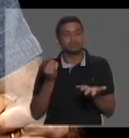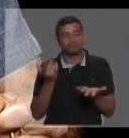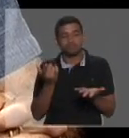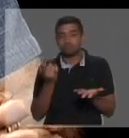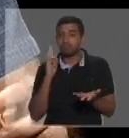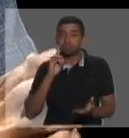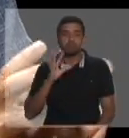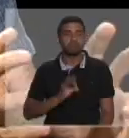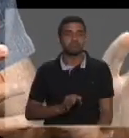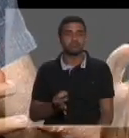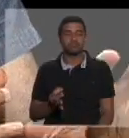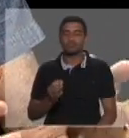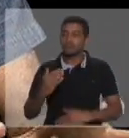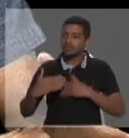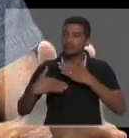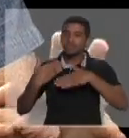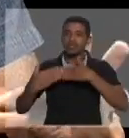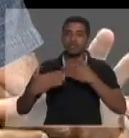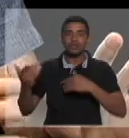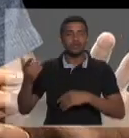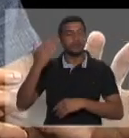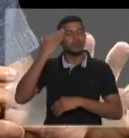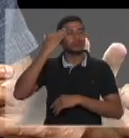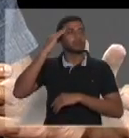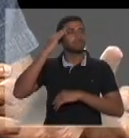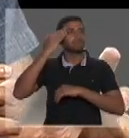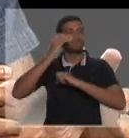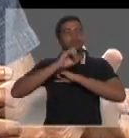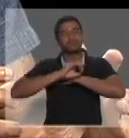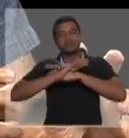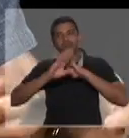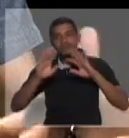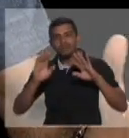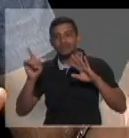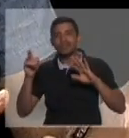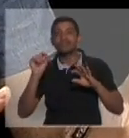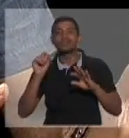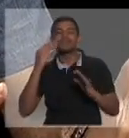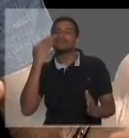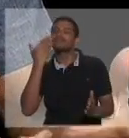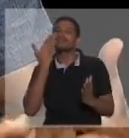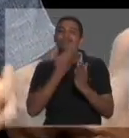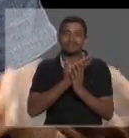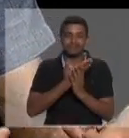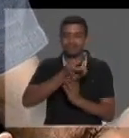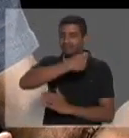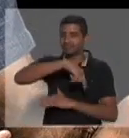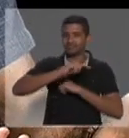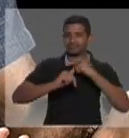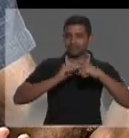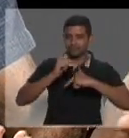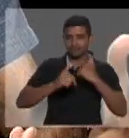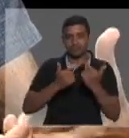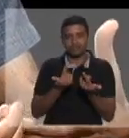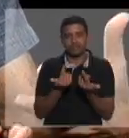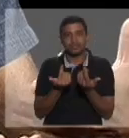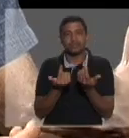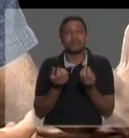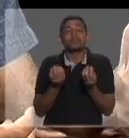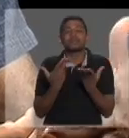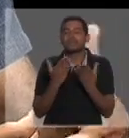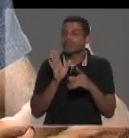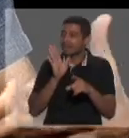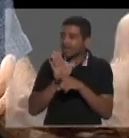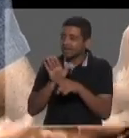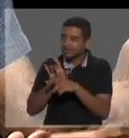no orfanato. Então ele foi compreendendo, ele foi tendo confiança de que o que a gente queria fazer, na